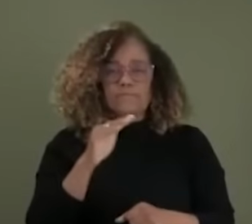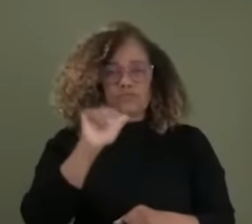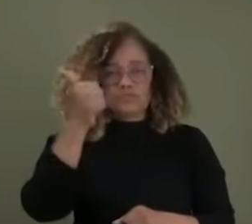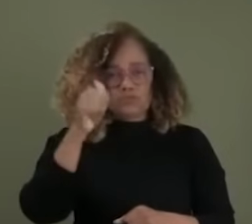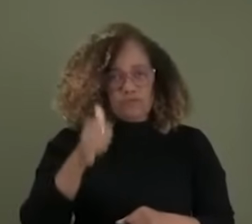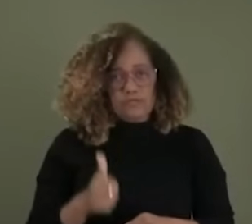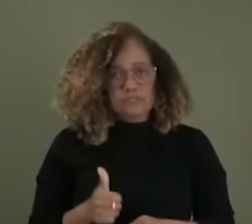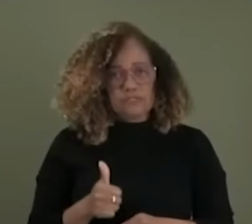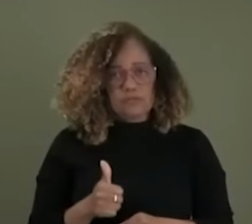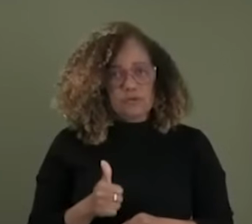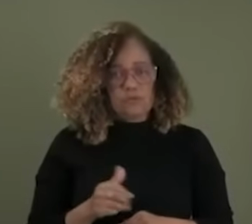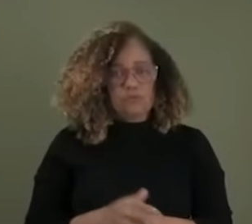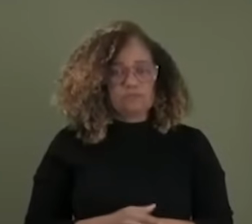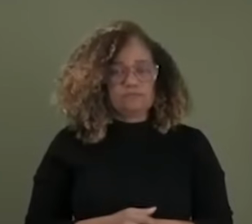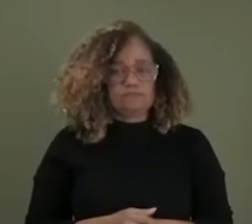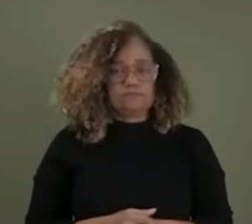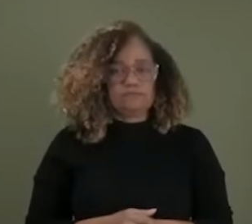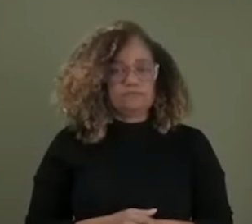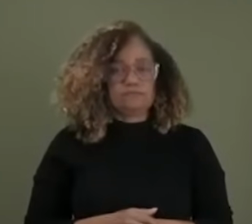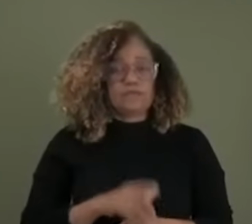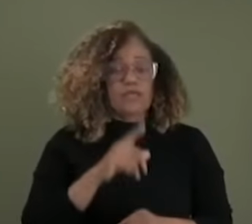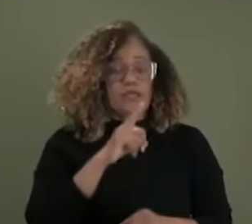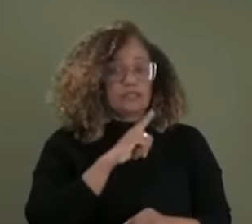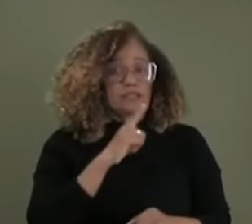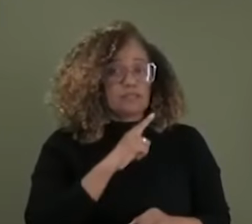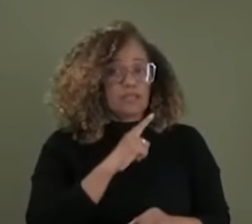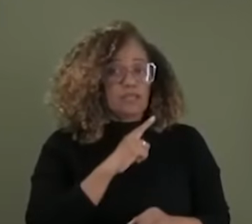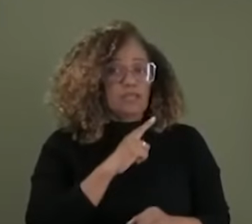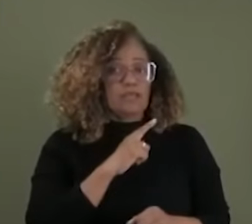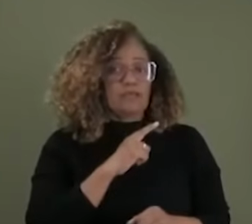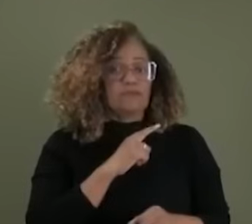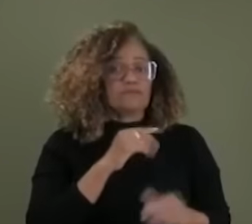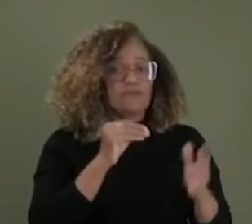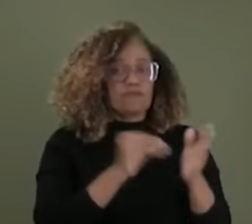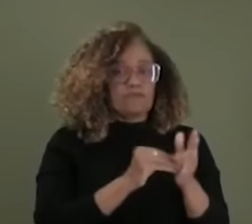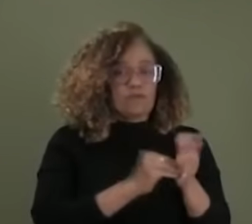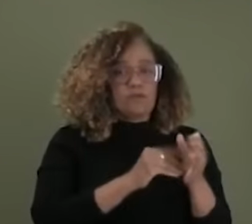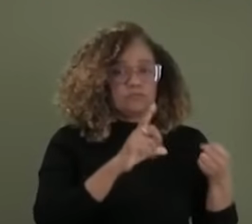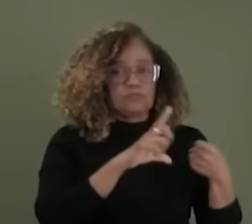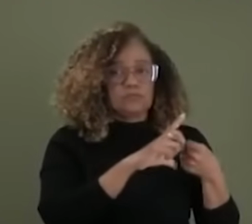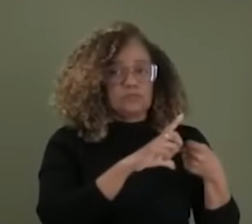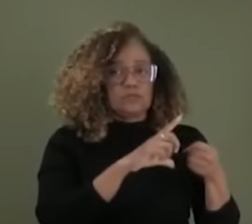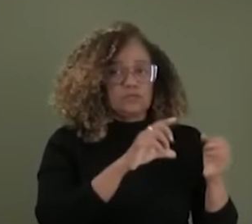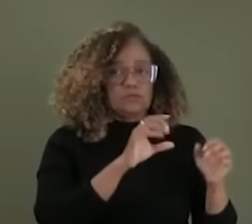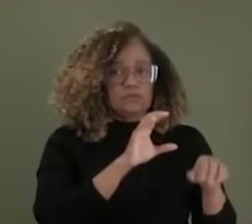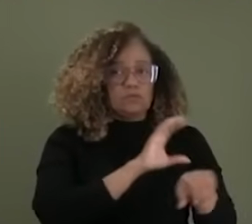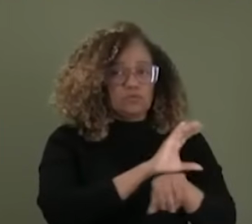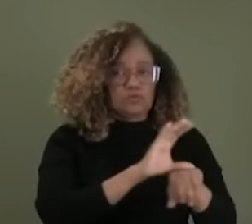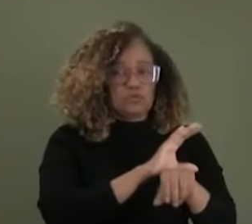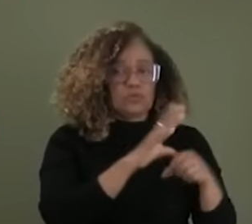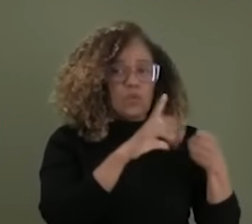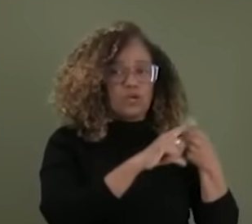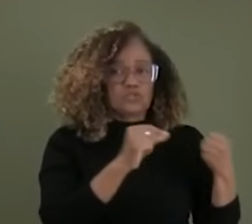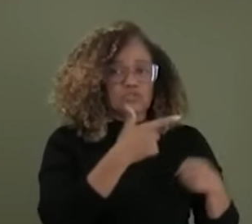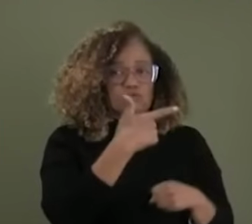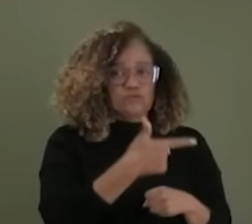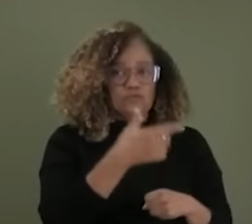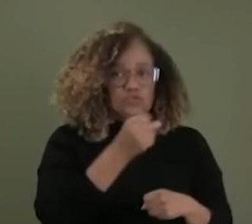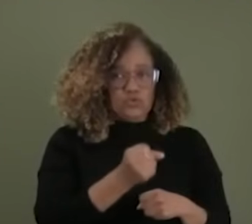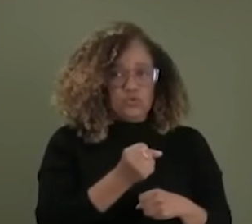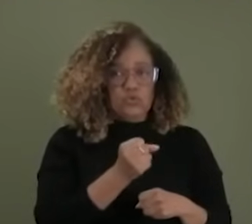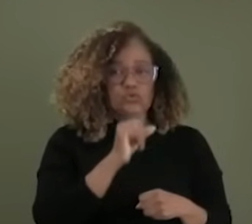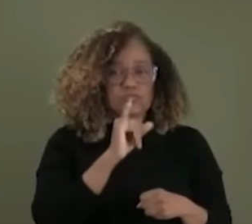Uma coisa é a declaração de inconstitucionalidade do artigo 28, que se houver como declaração